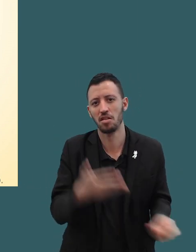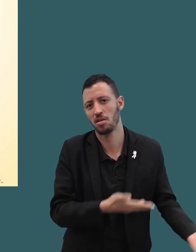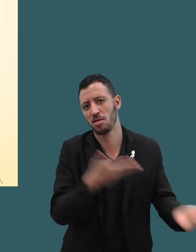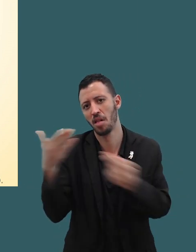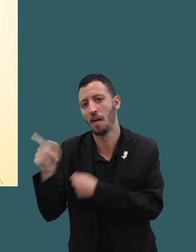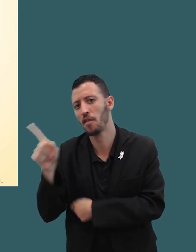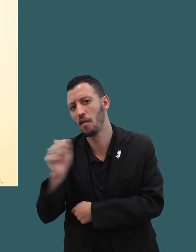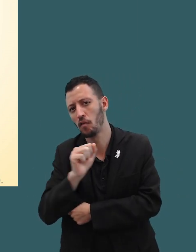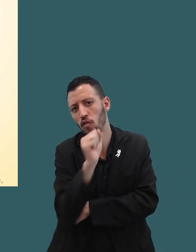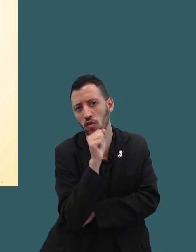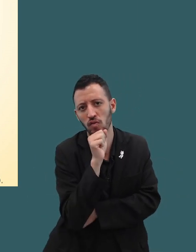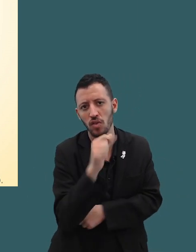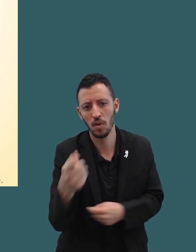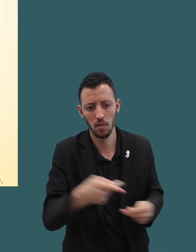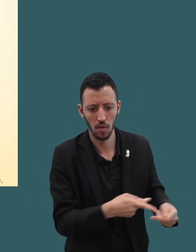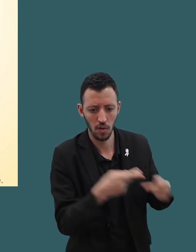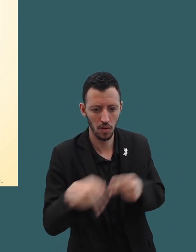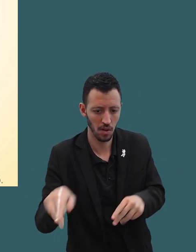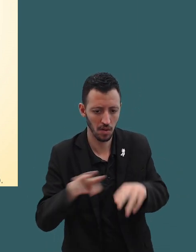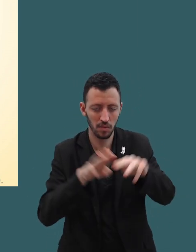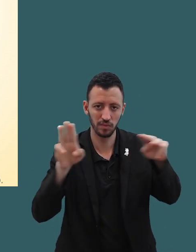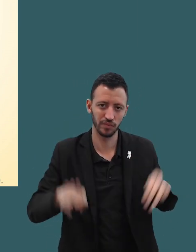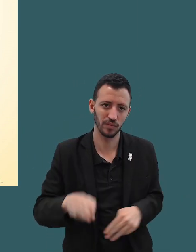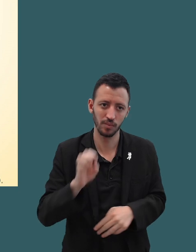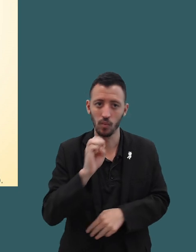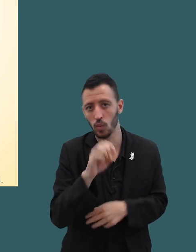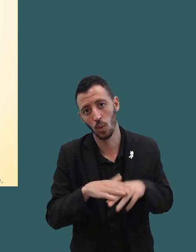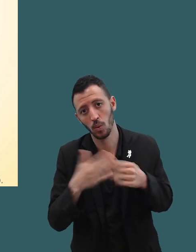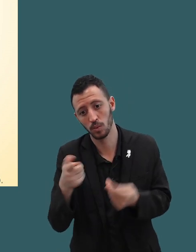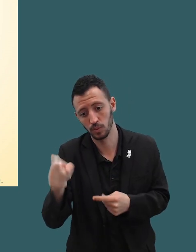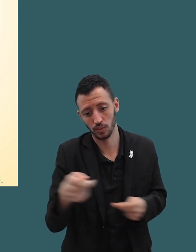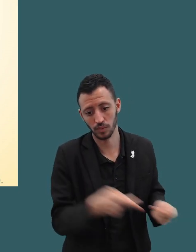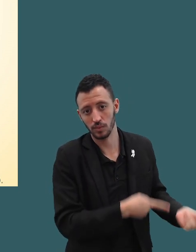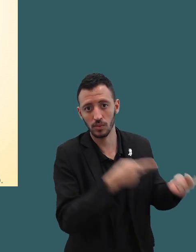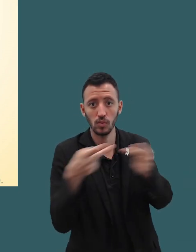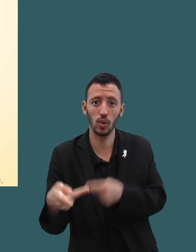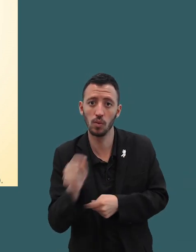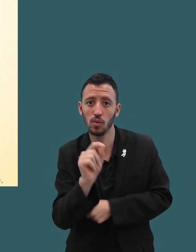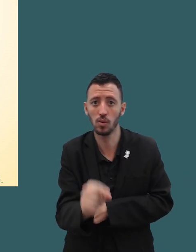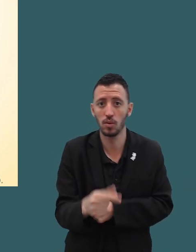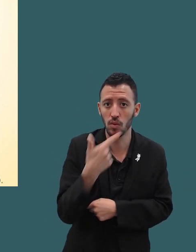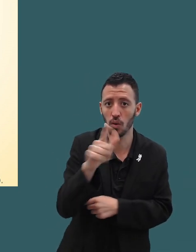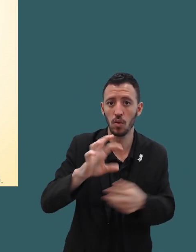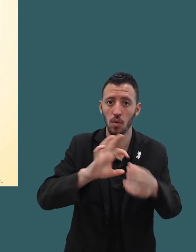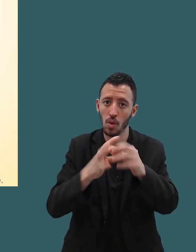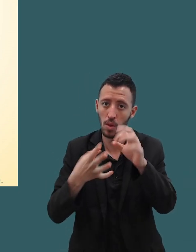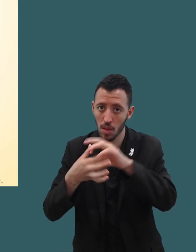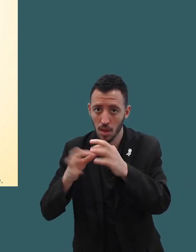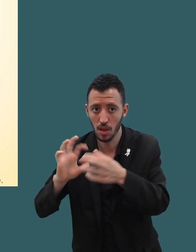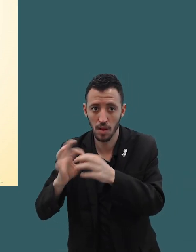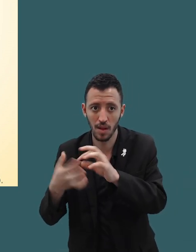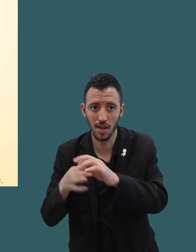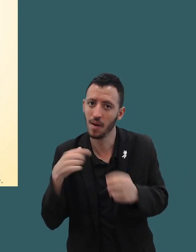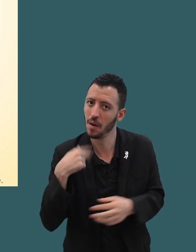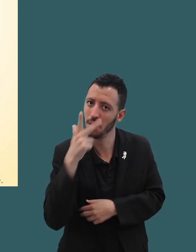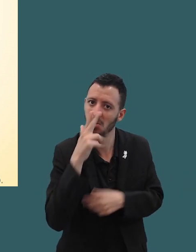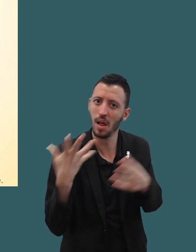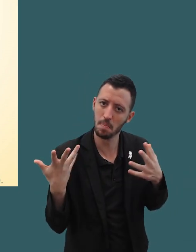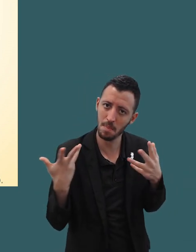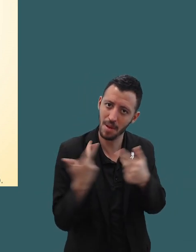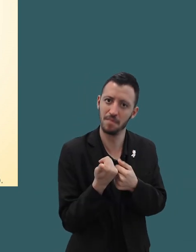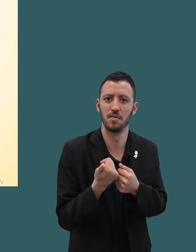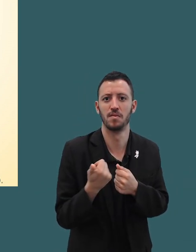avó para visitar um museu, ou ele participa de uma Olimpíada. Eu achei